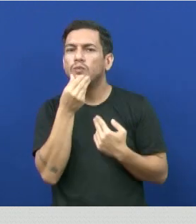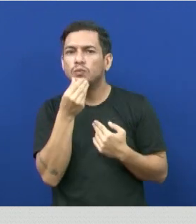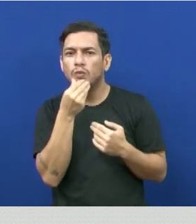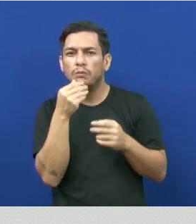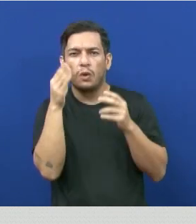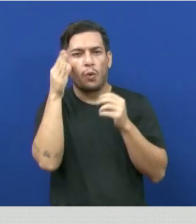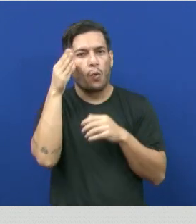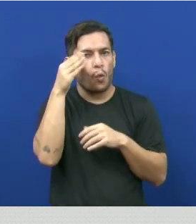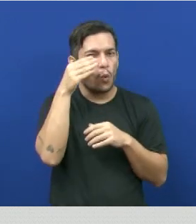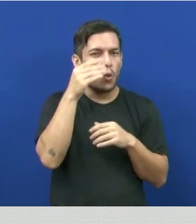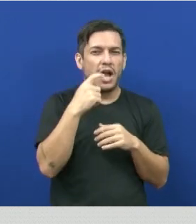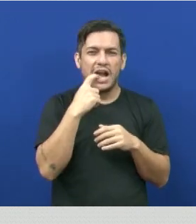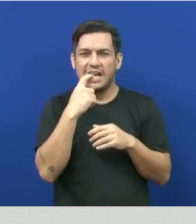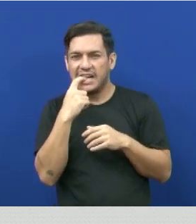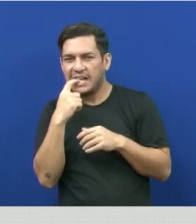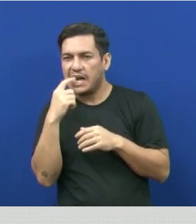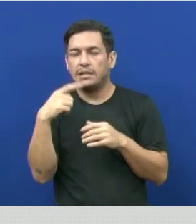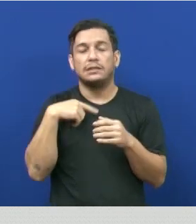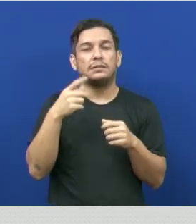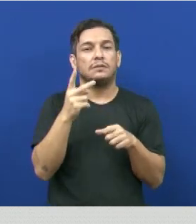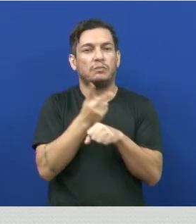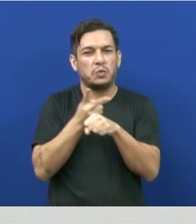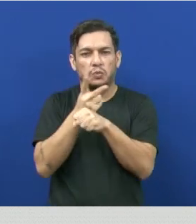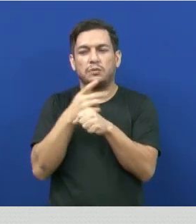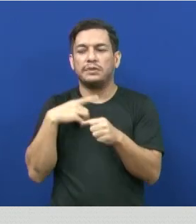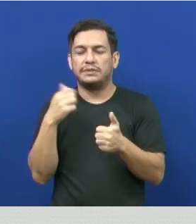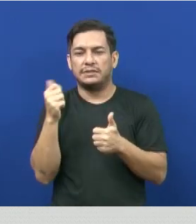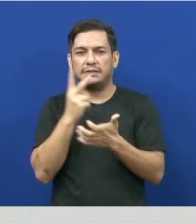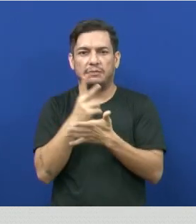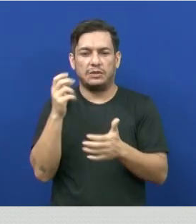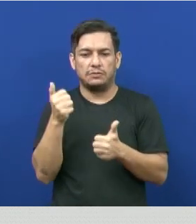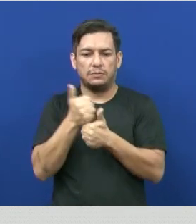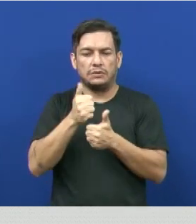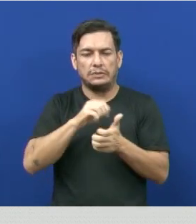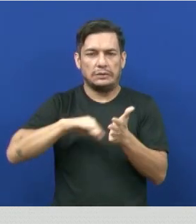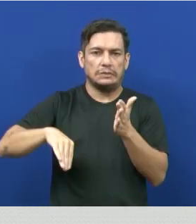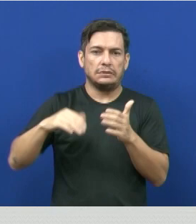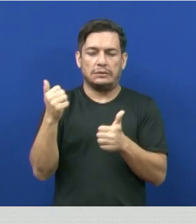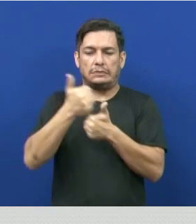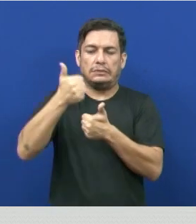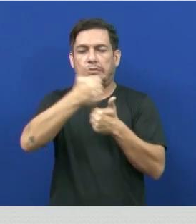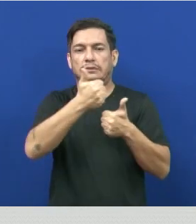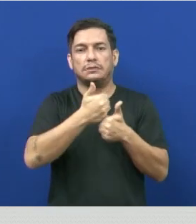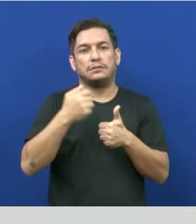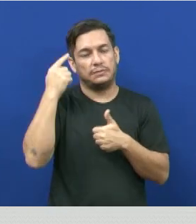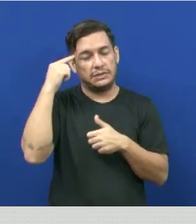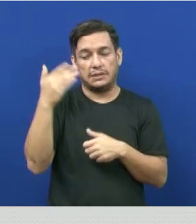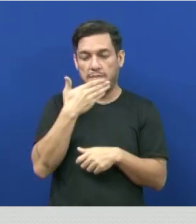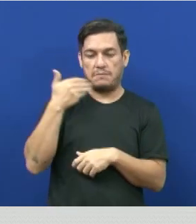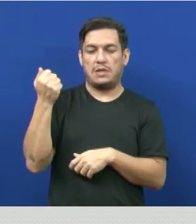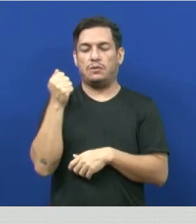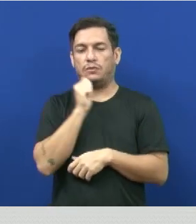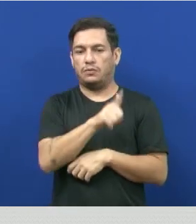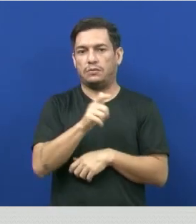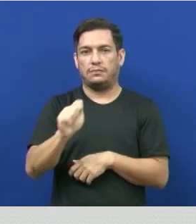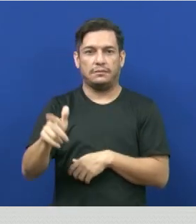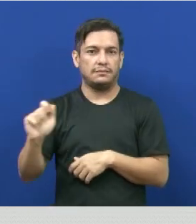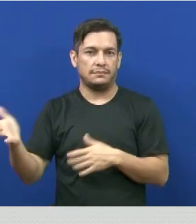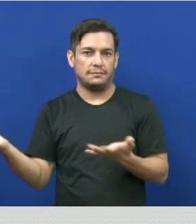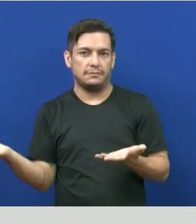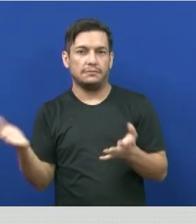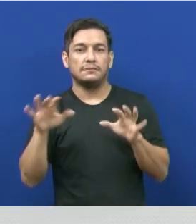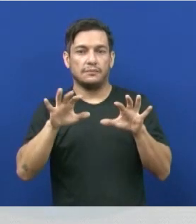ambiciosos as invejosas e procuram tomar o lugar uma das outras pensando ser o lugar das outras melhores que os dela